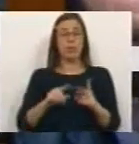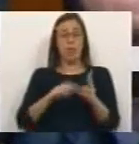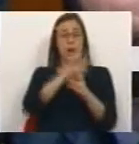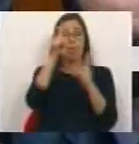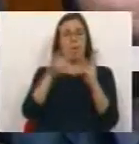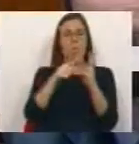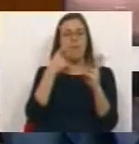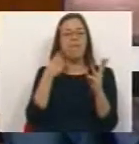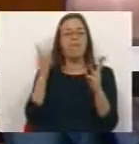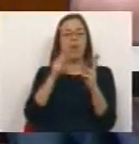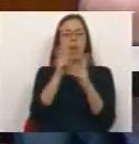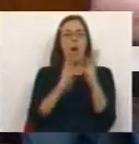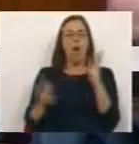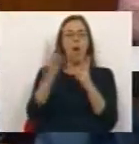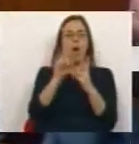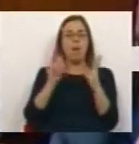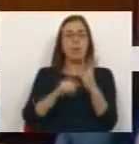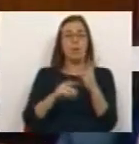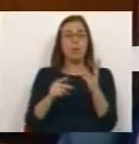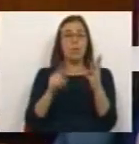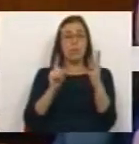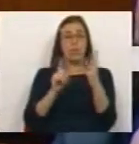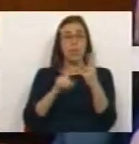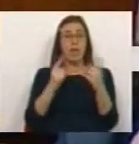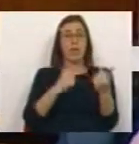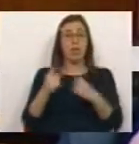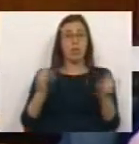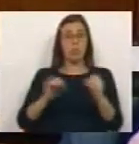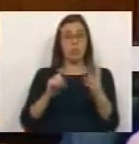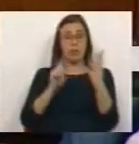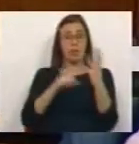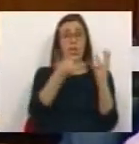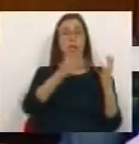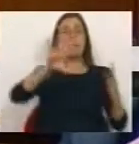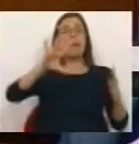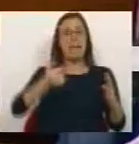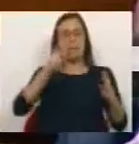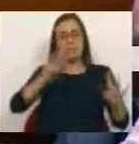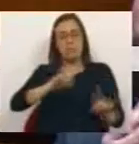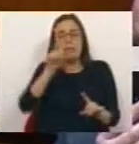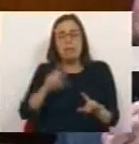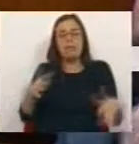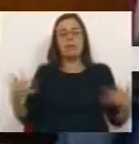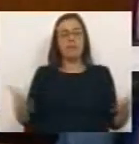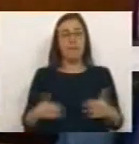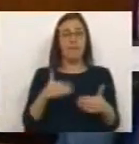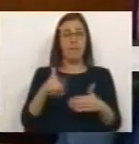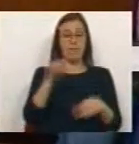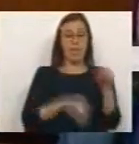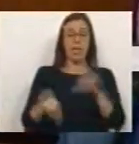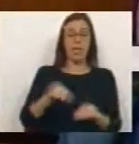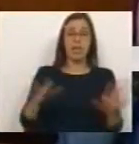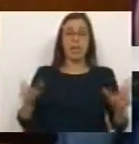ano seguinte, voltou a aumentar e só não aumentou os transportes no ano 2015, quiçá porque vinham aí